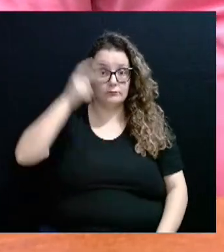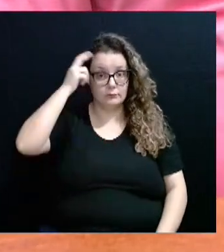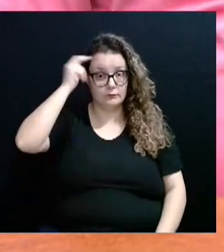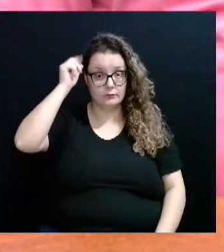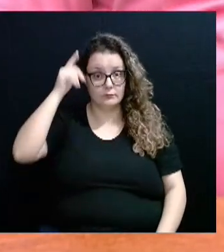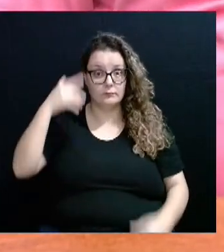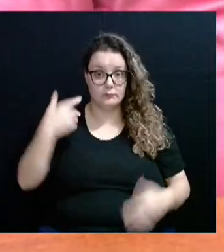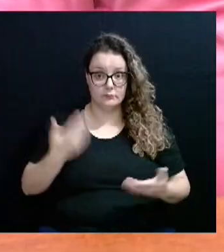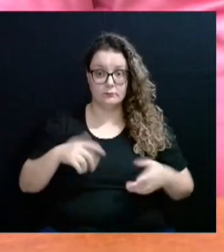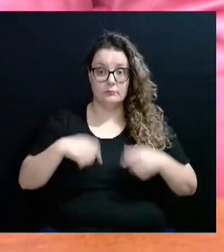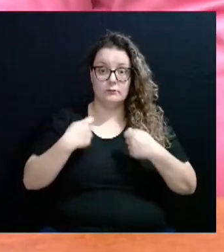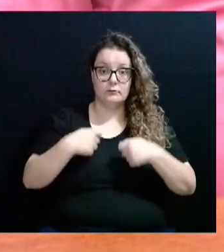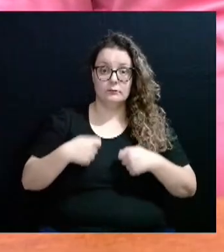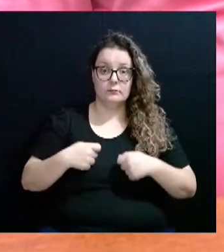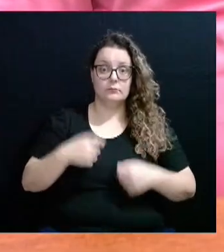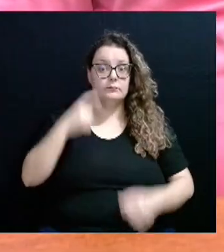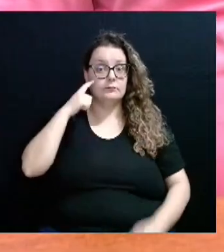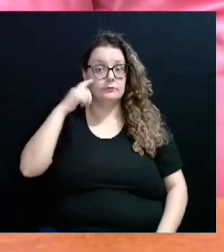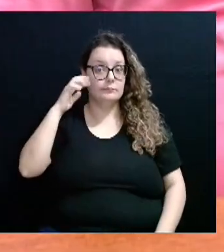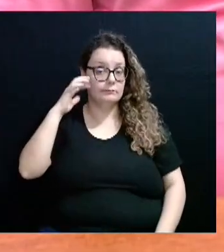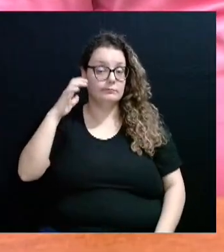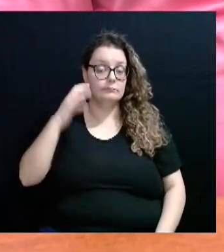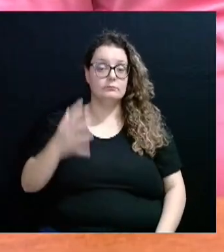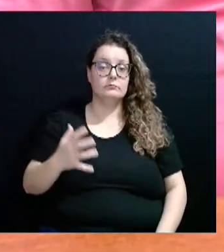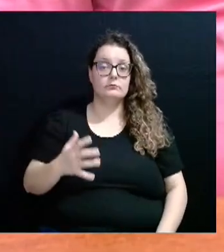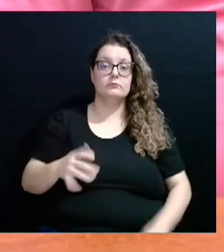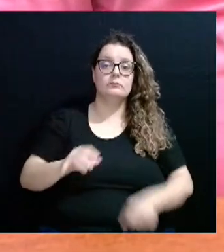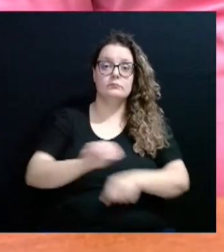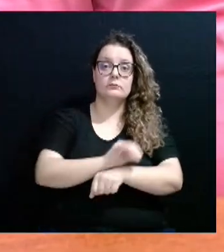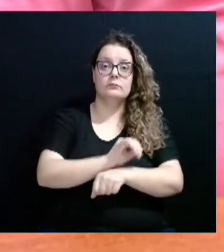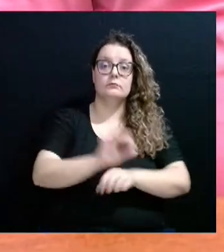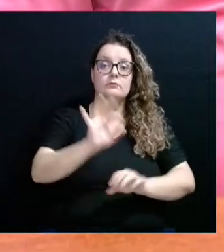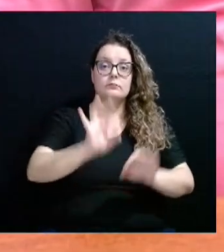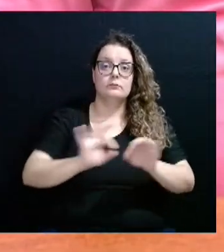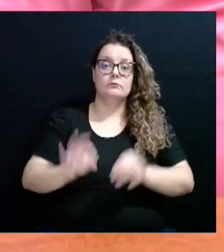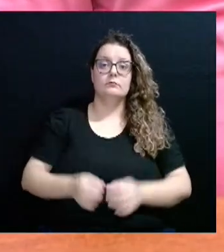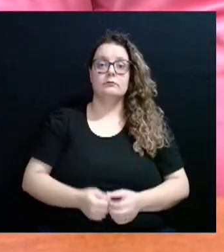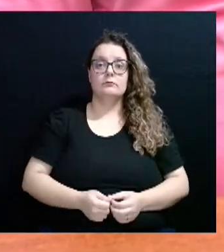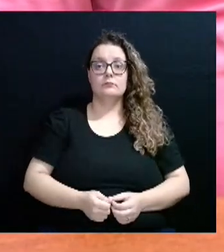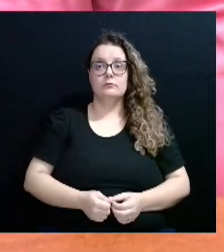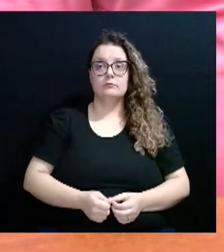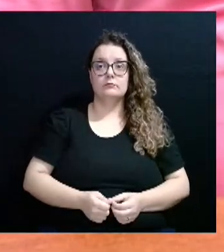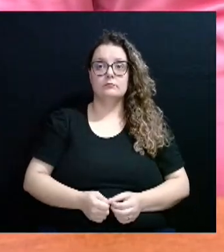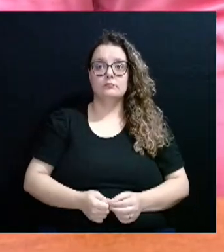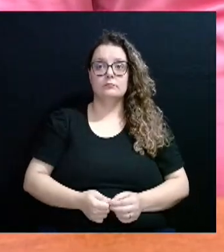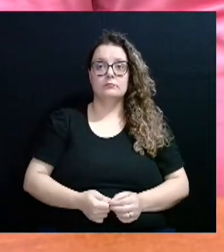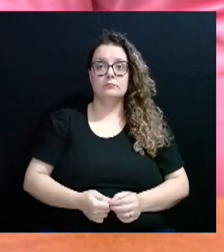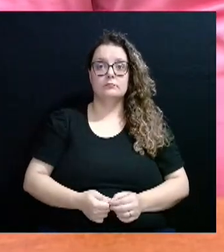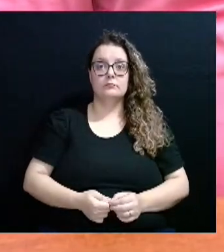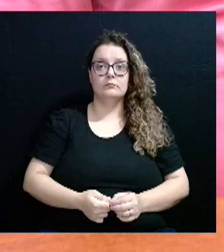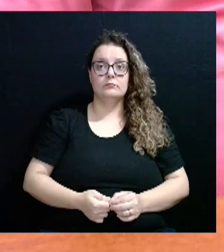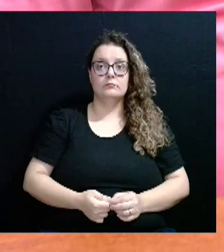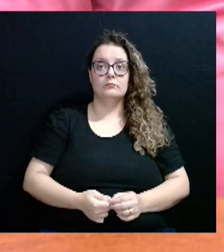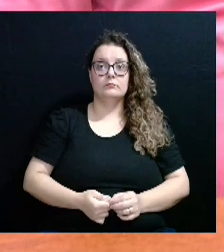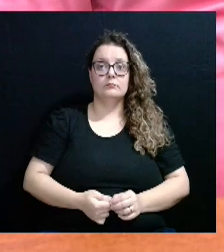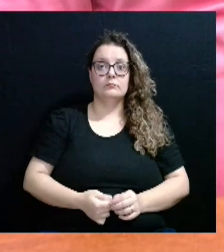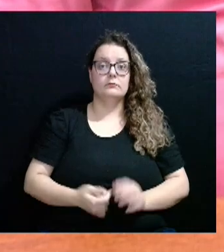precisava pensar num instrumento de organização nesse sentido. Junto com isso, nós